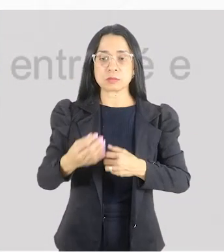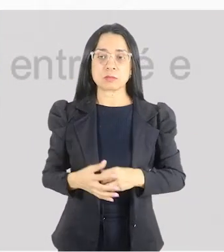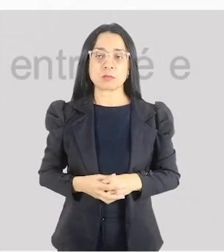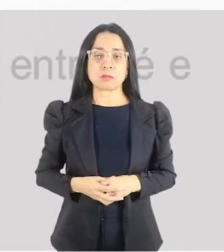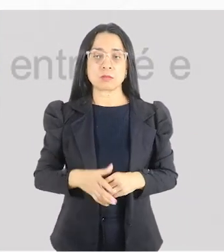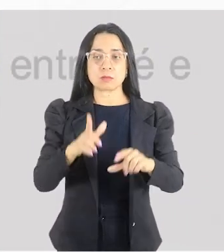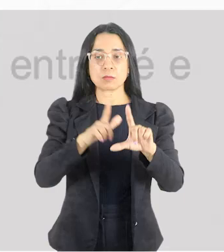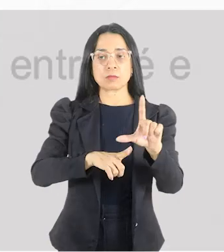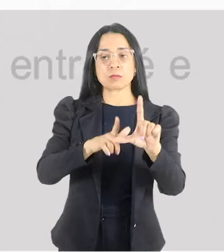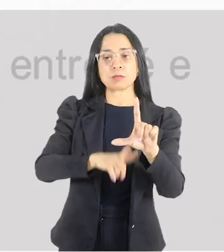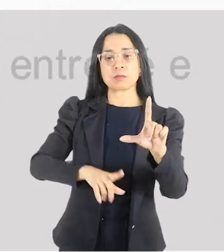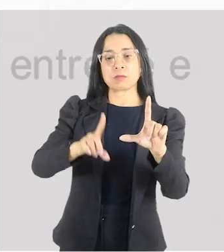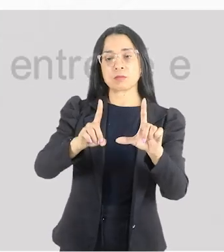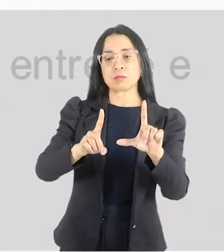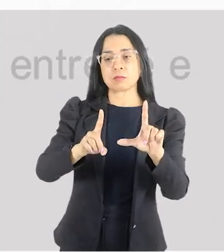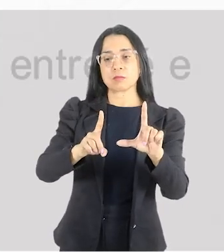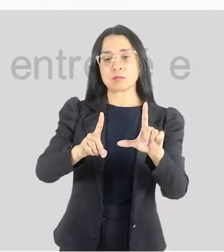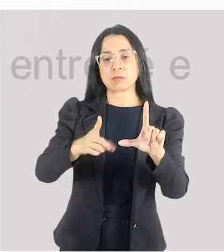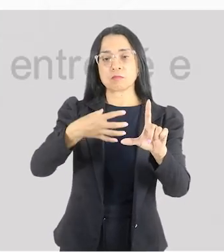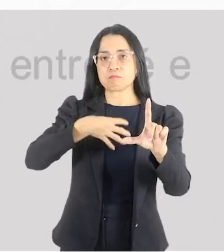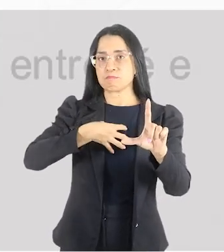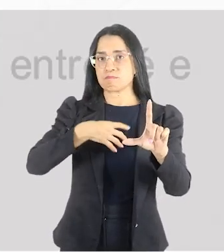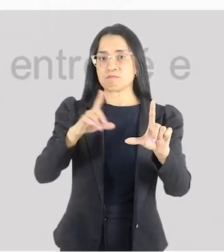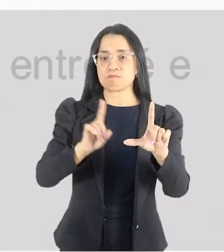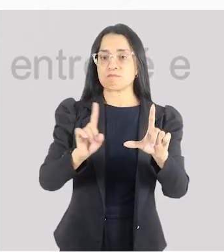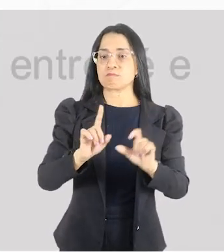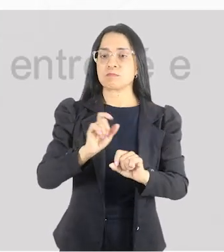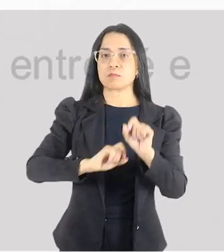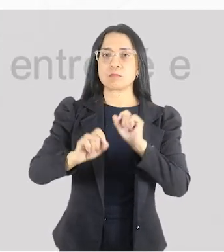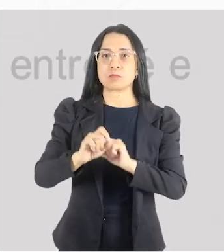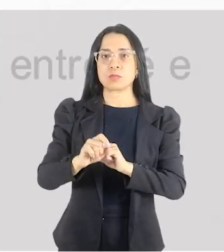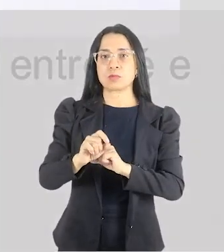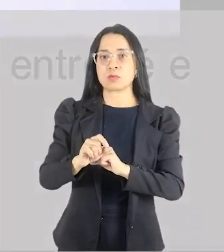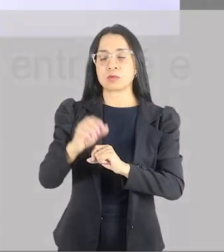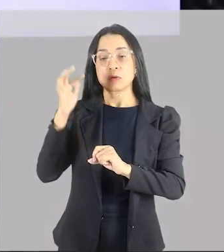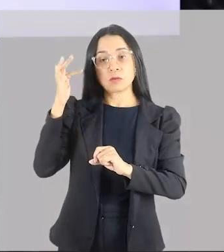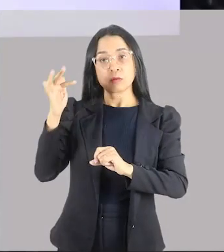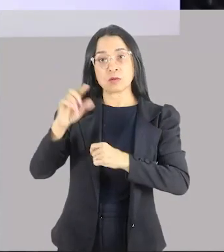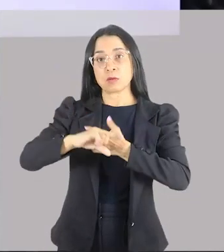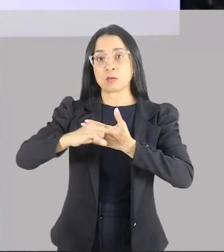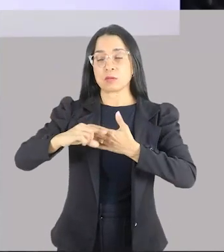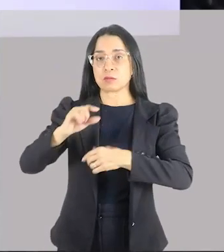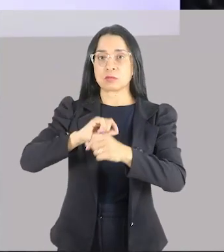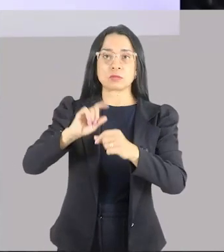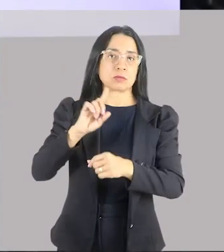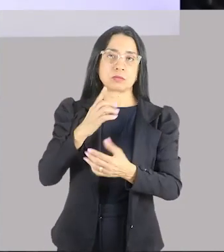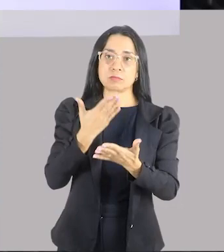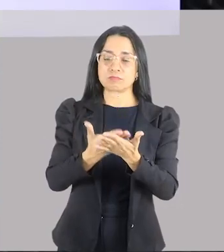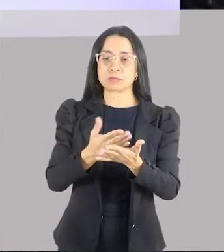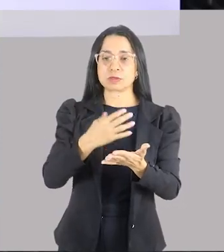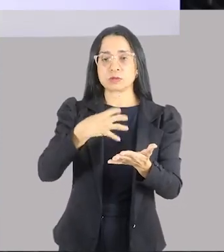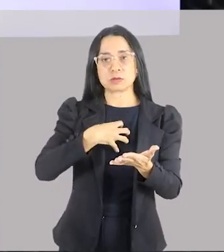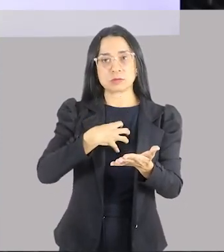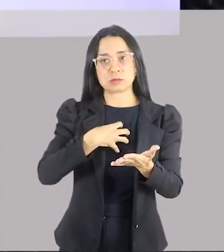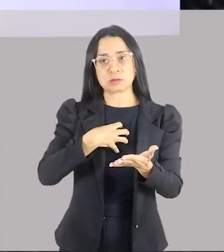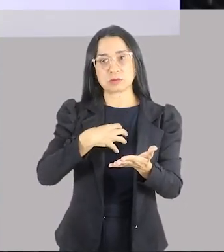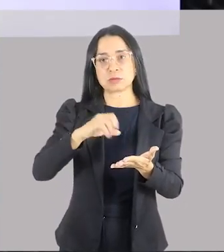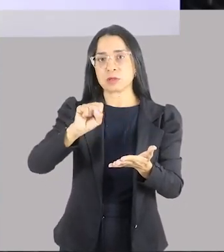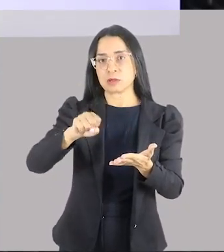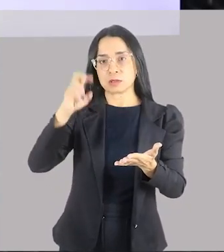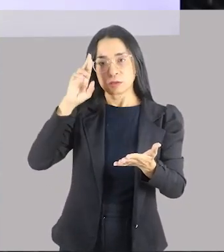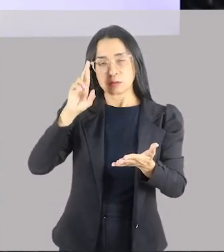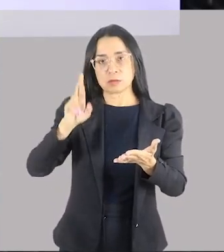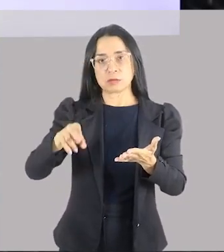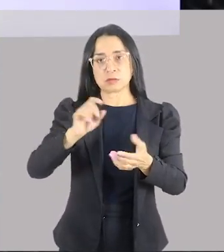certezas a partir da experiência sensível não, porque Descartes não acredita nos sentidos, certo? Ele é um racionalista,